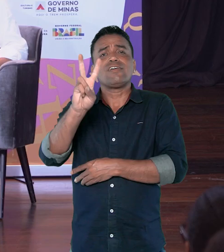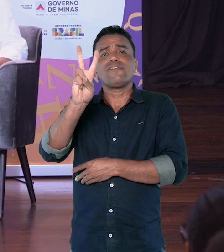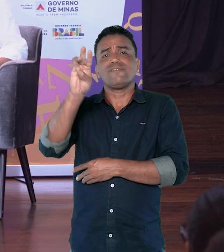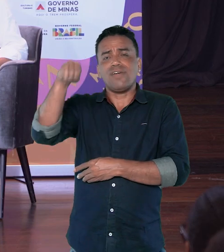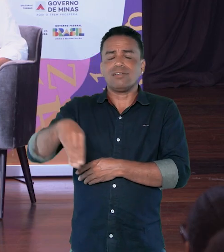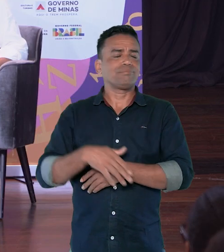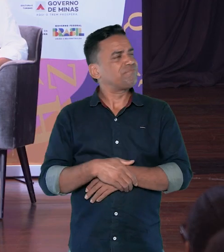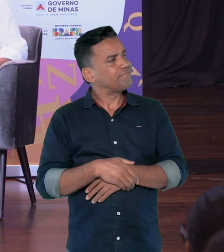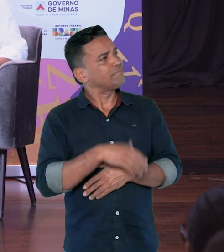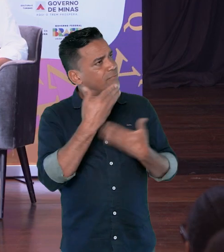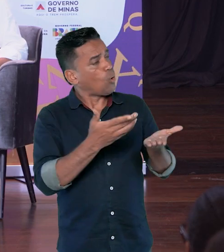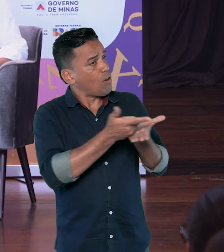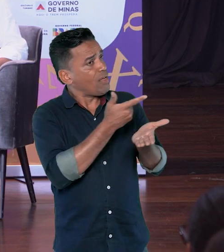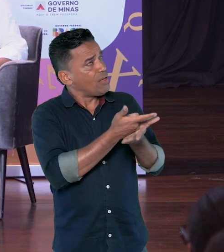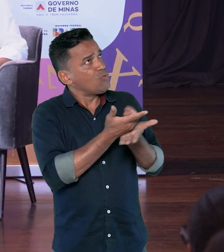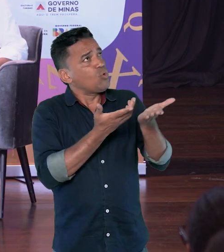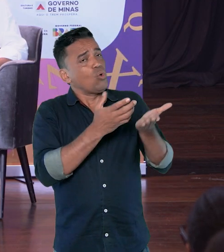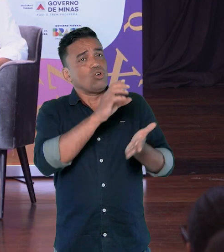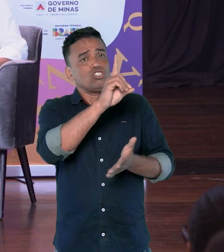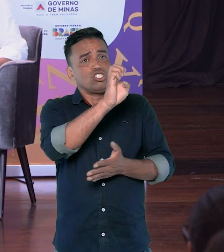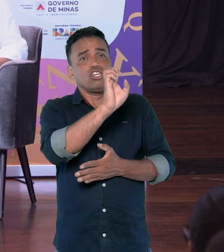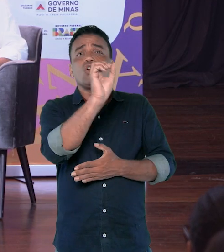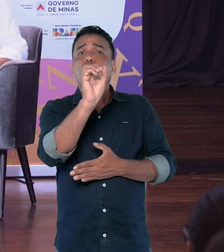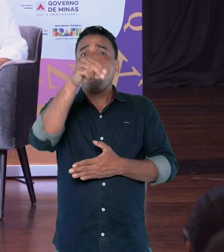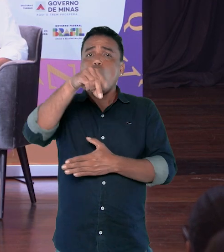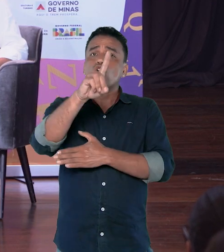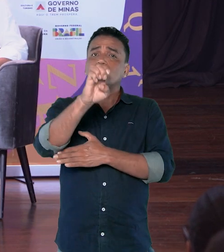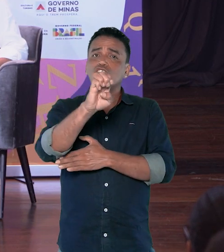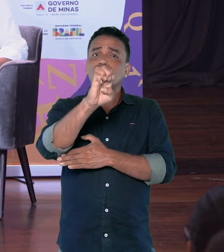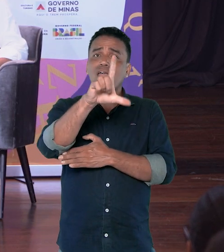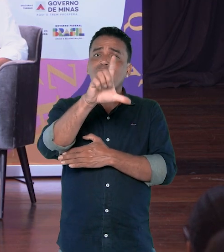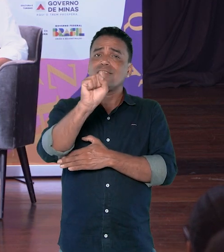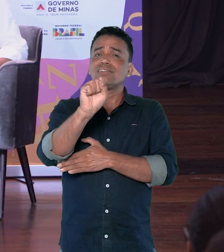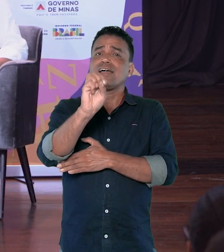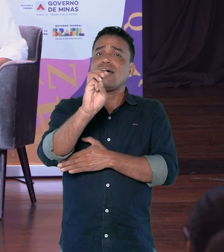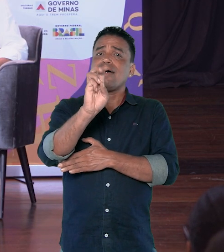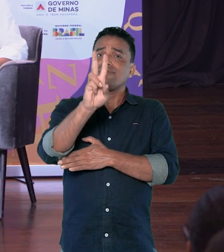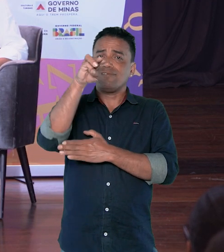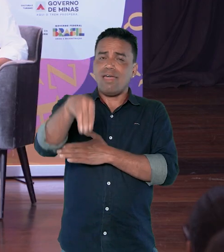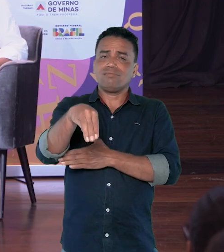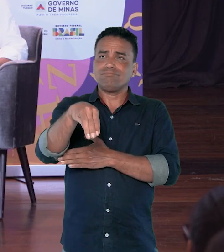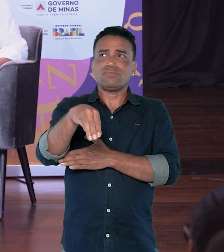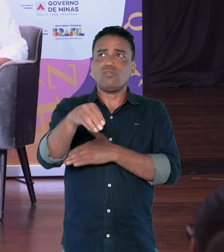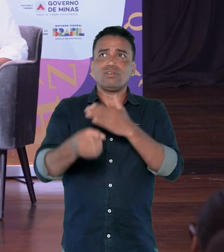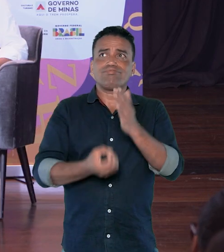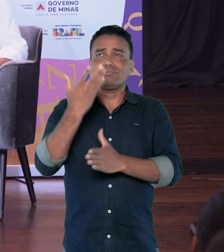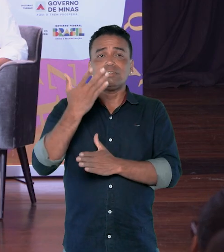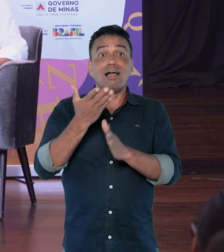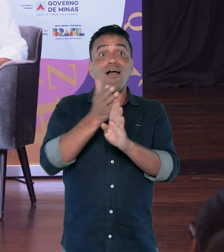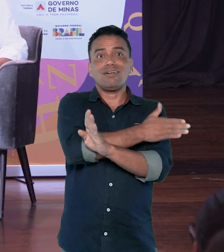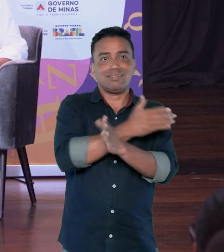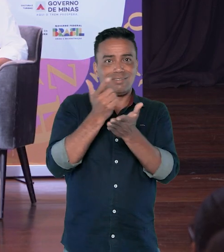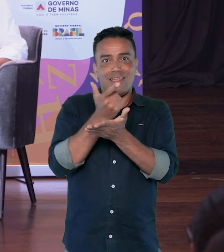Então, De Onde Eles Vêm, ele foi idealizado antes de começar o Avesso da Pele. É um livro